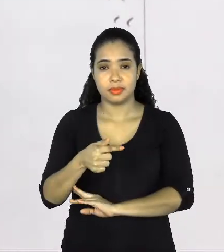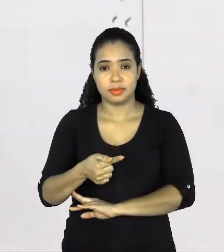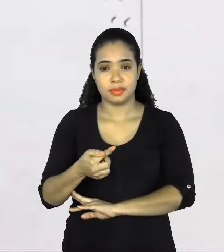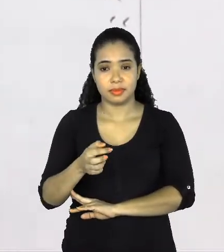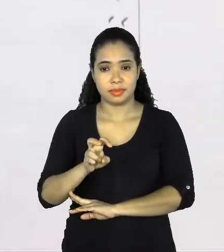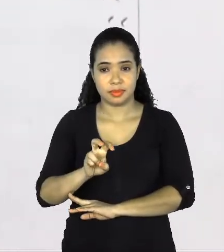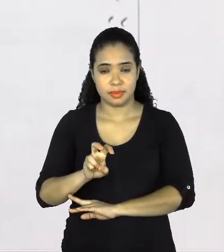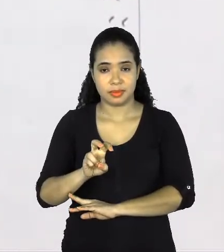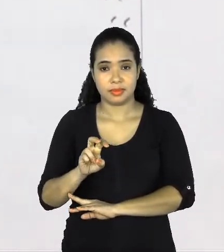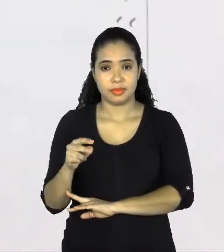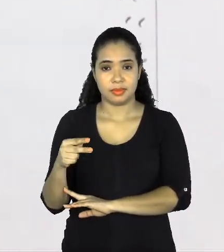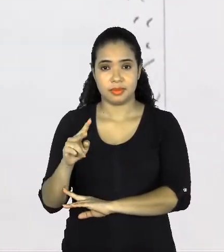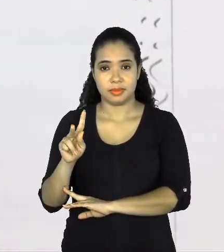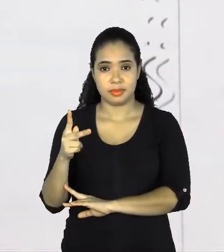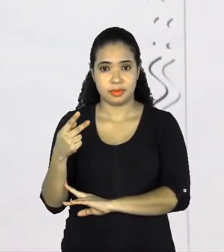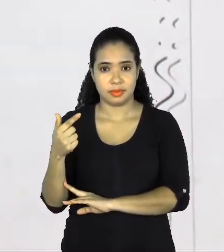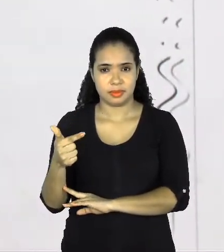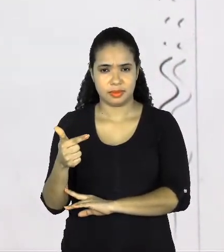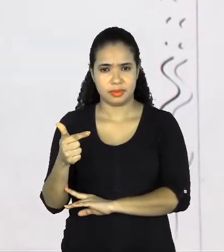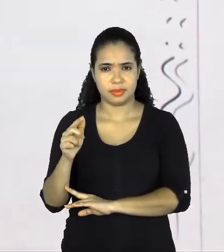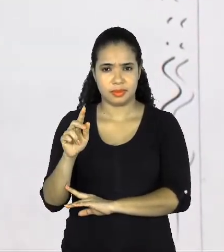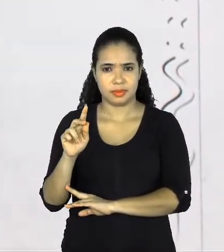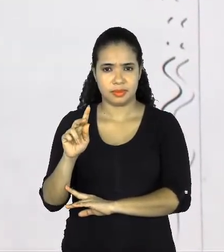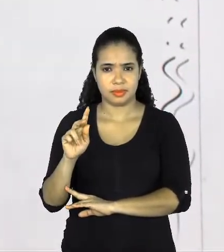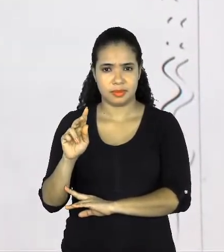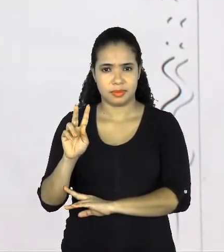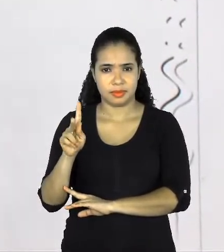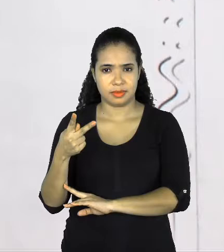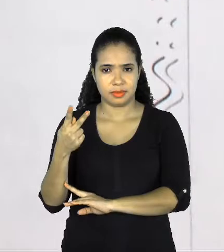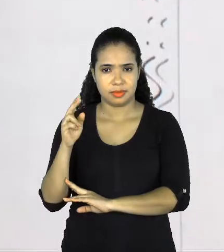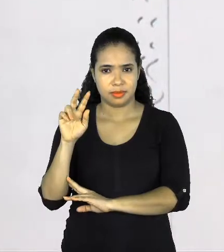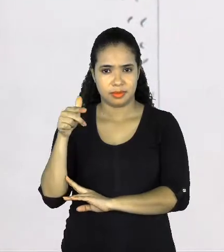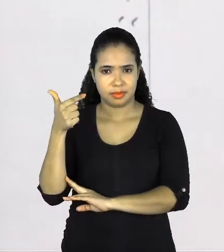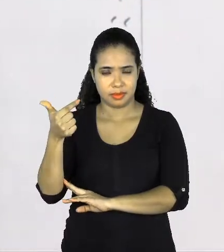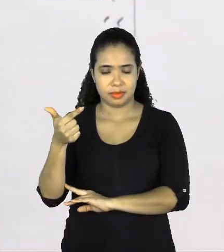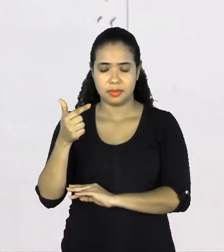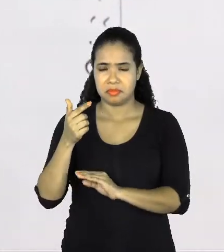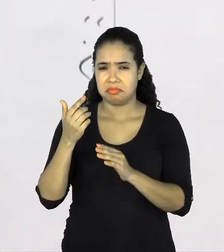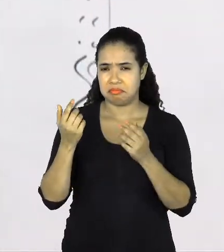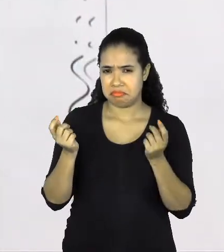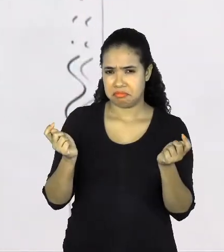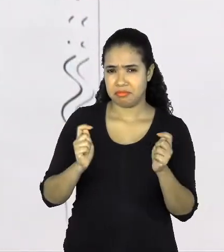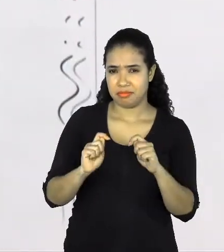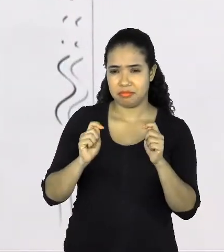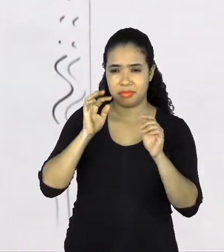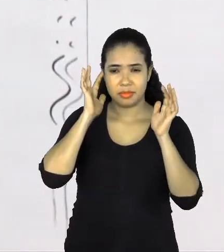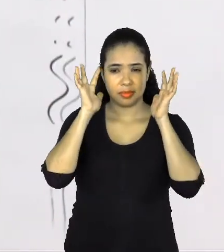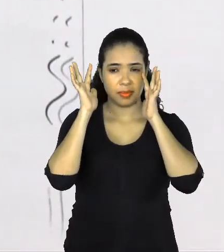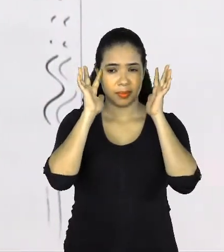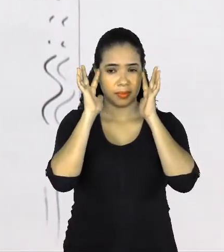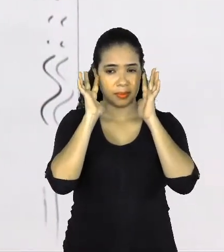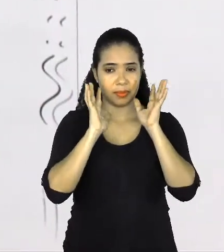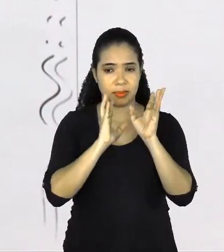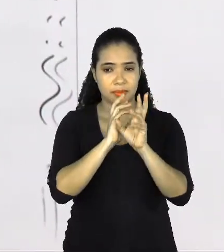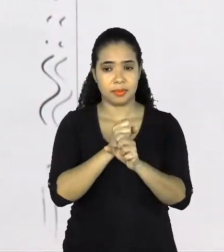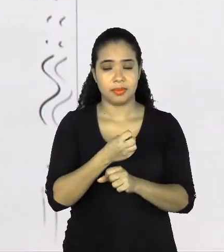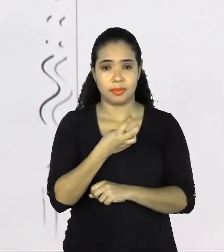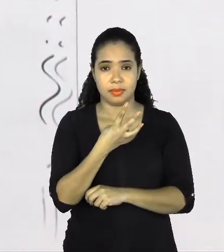Bom, eu posso pensar o 75 de forma proposital, que seria 3 vezes